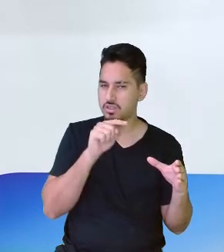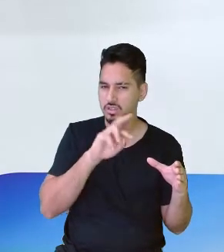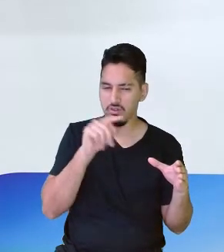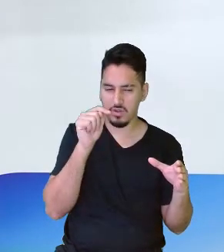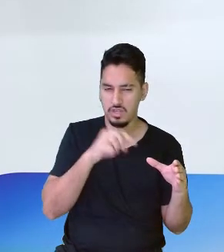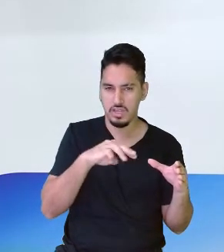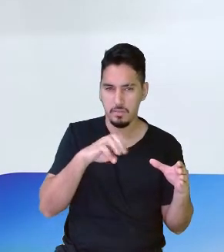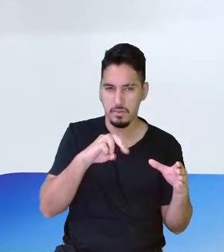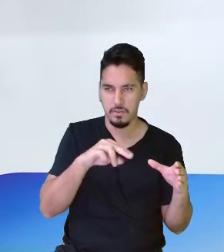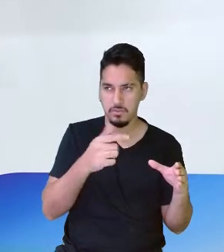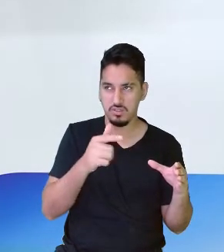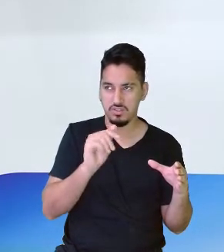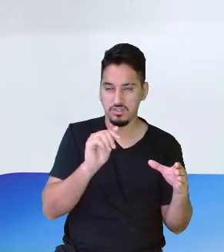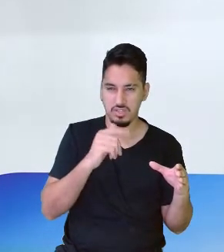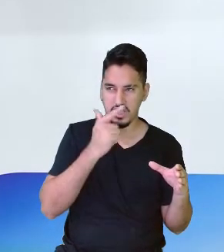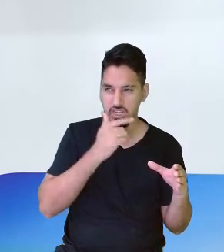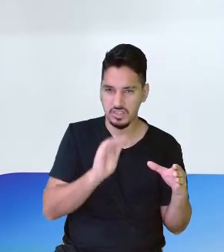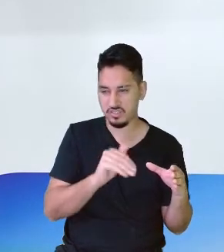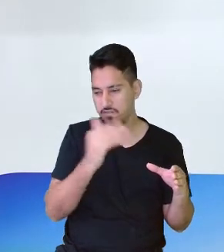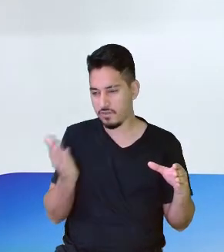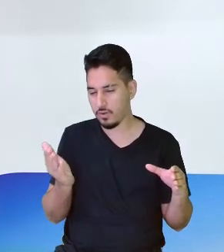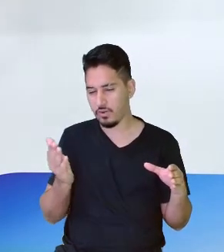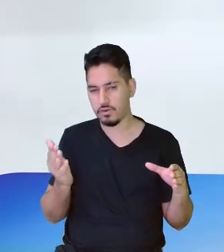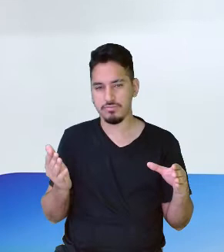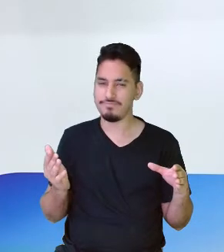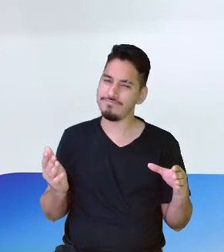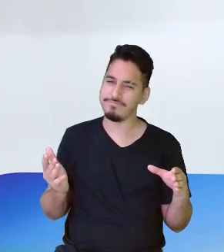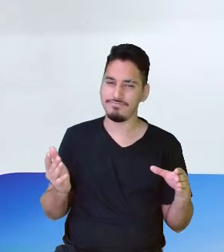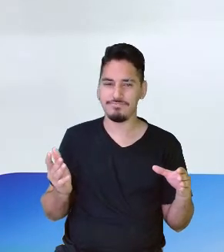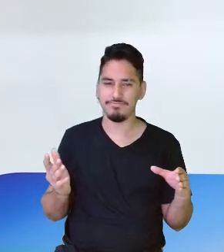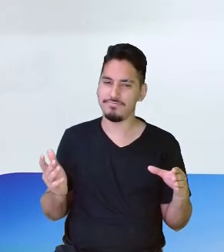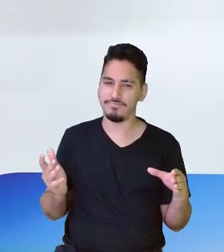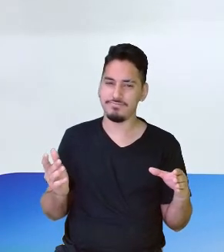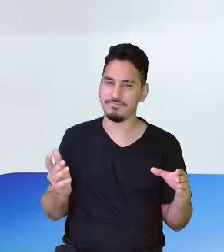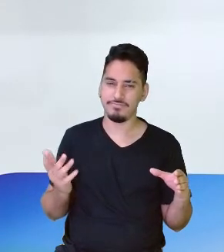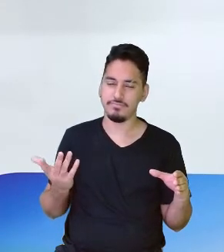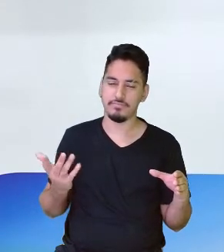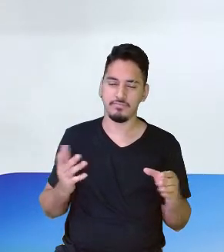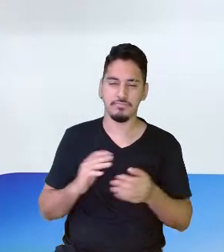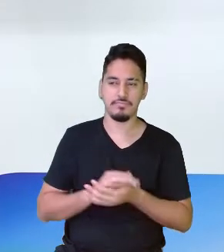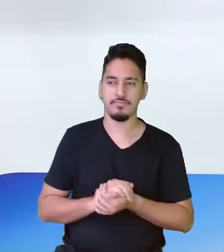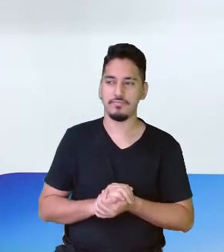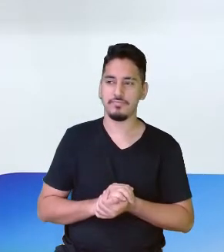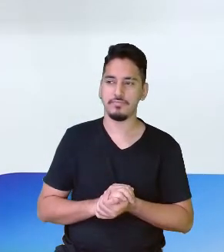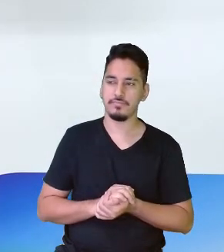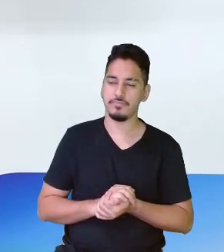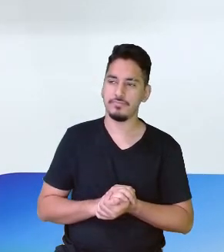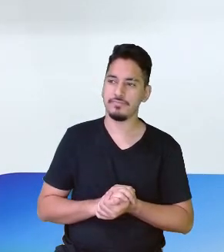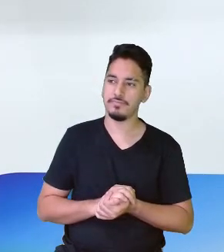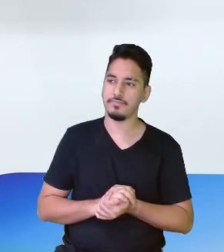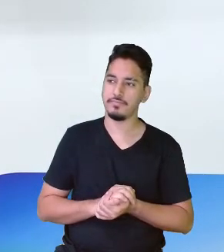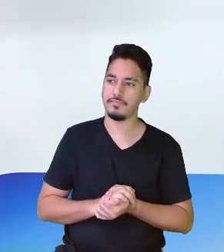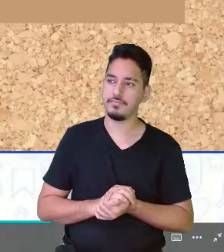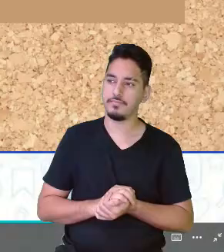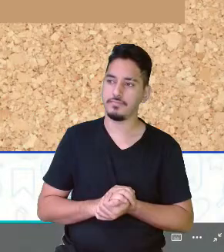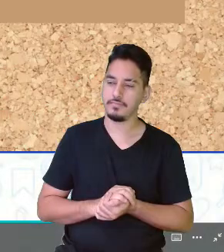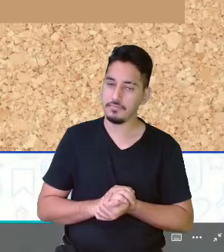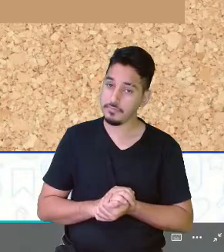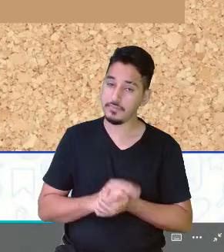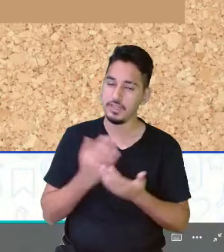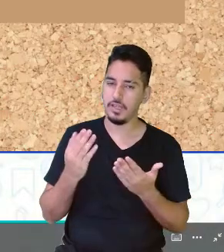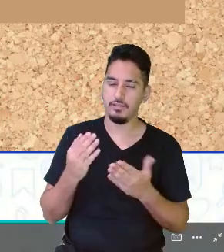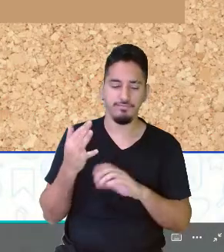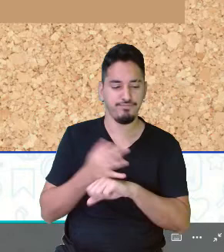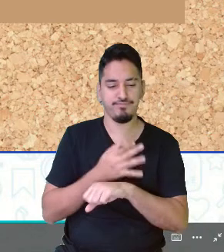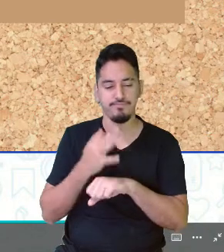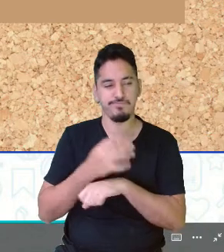memes eles tenham graça fora desse local social de circulação, tá? Que é o mesmo caso aqui. E aí, teimosa, a